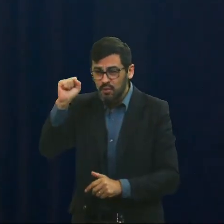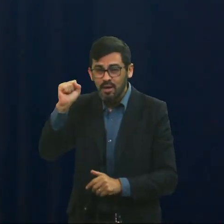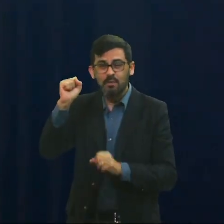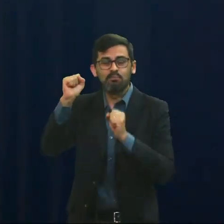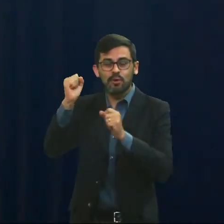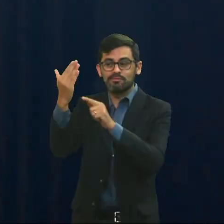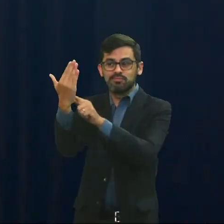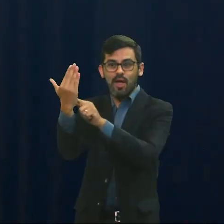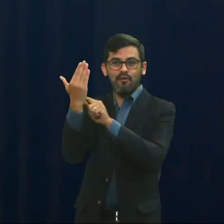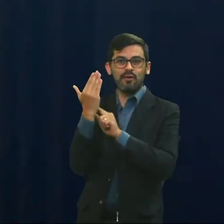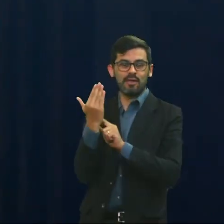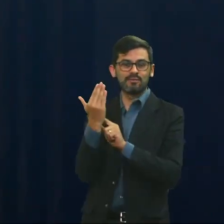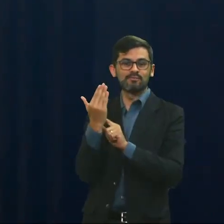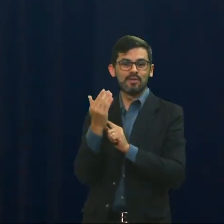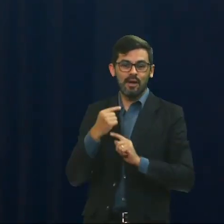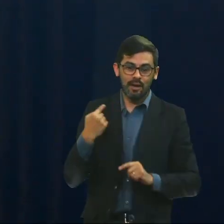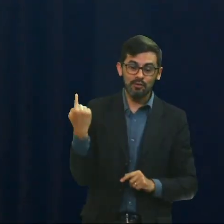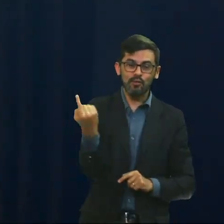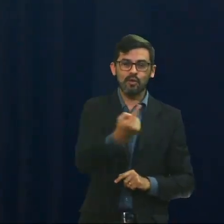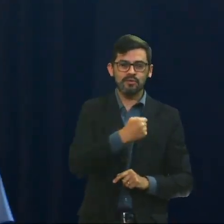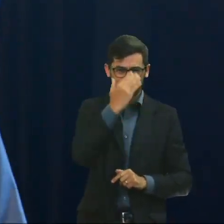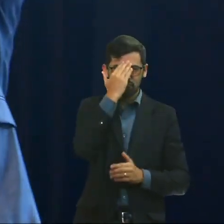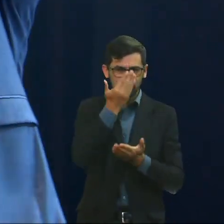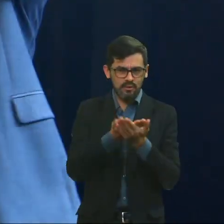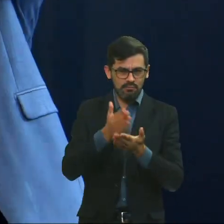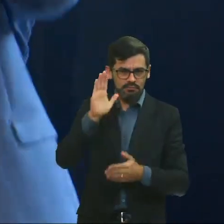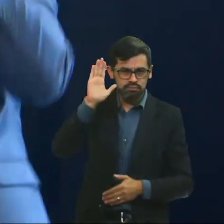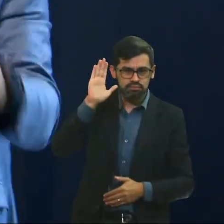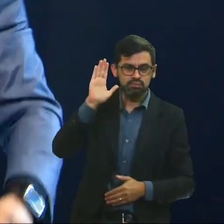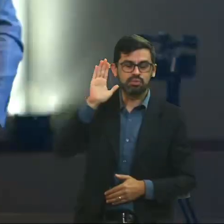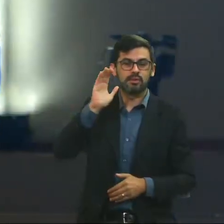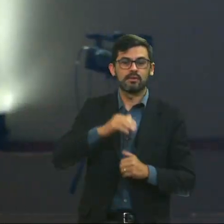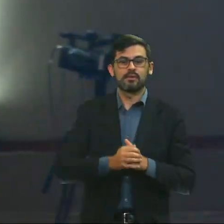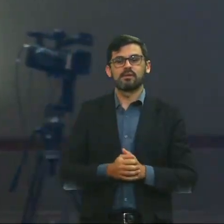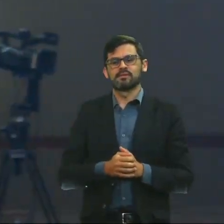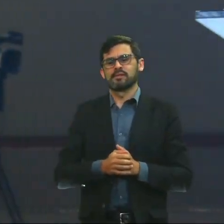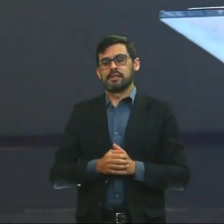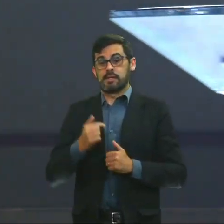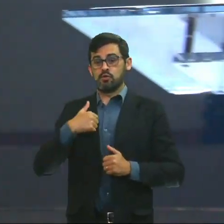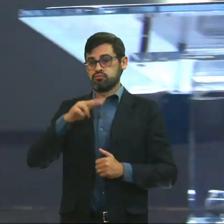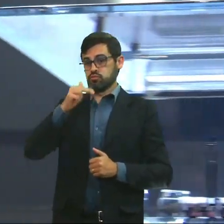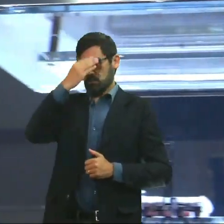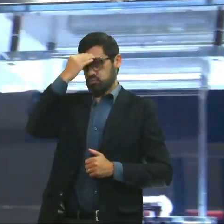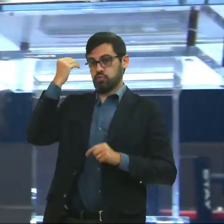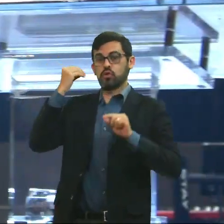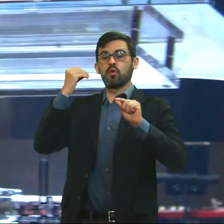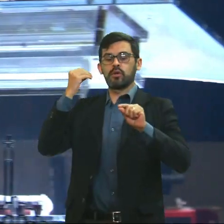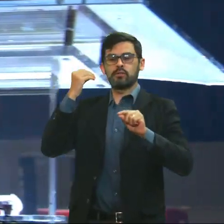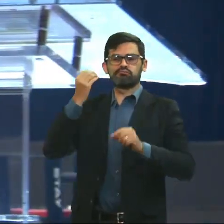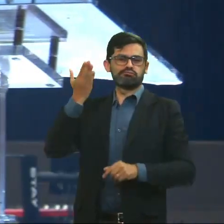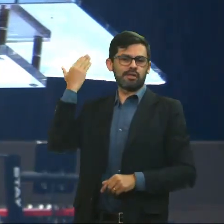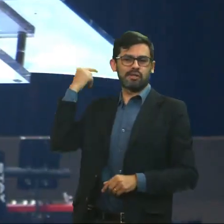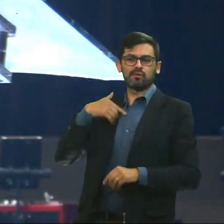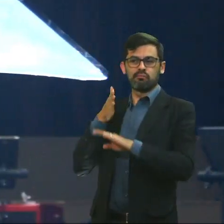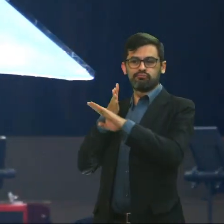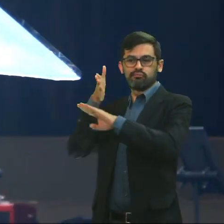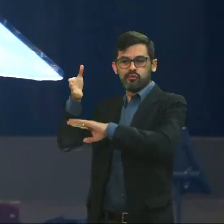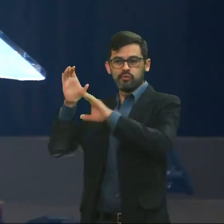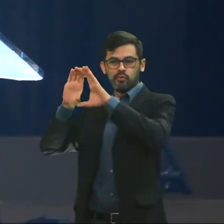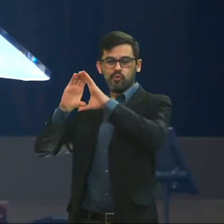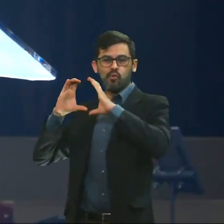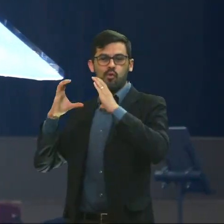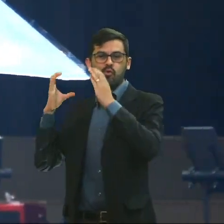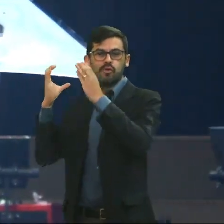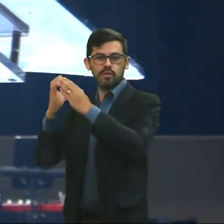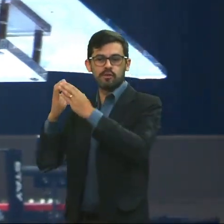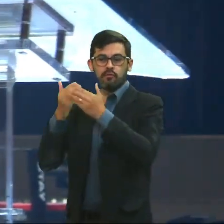ser revelado a nós. Quantos creem nisso? Eu nunca vou me esquecer de uma conferência que eu participei. Fui